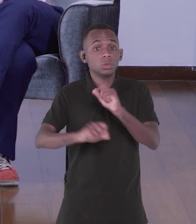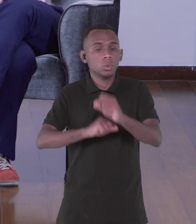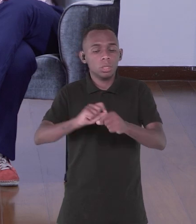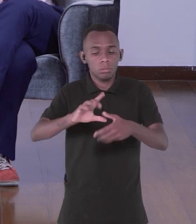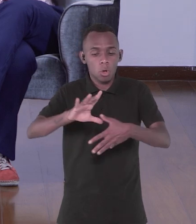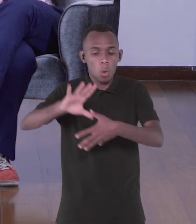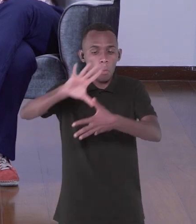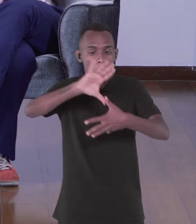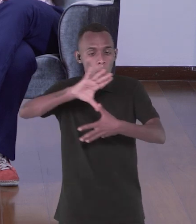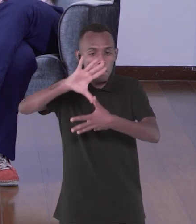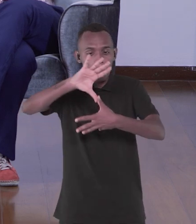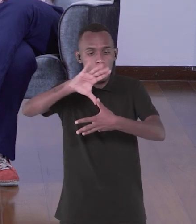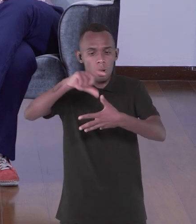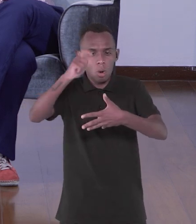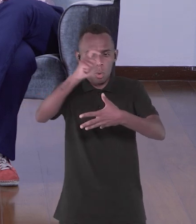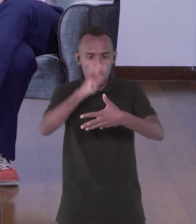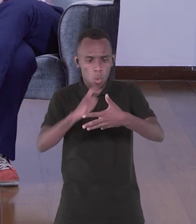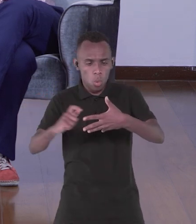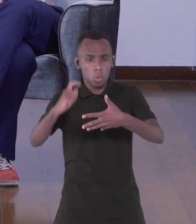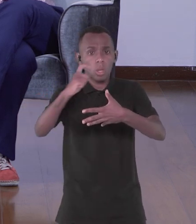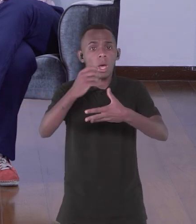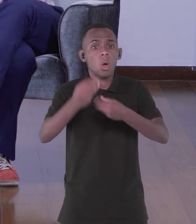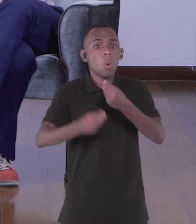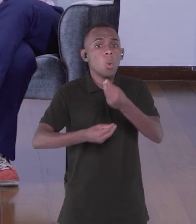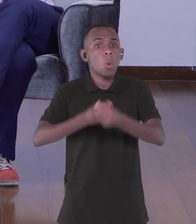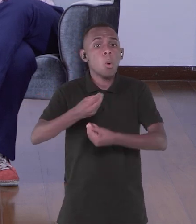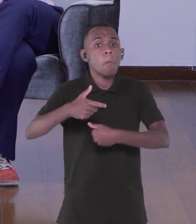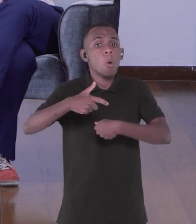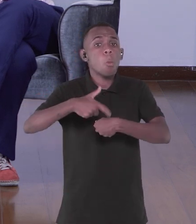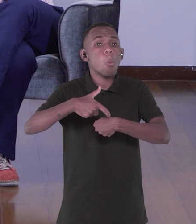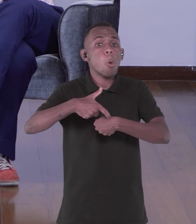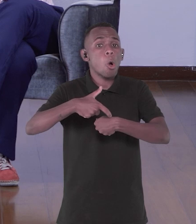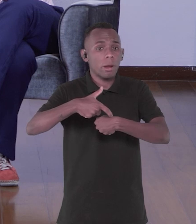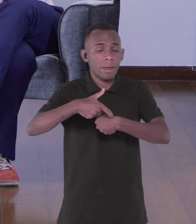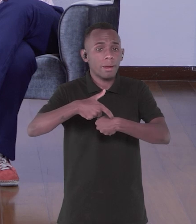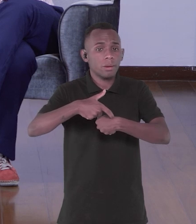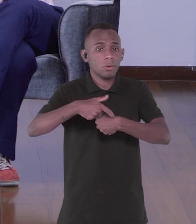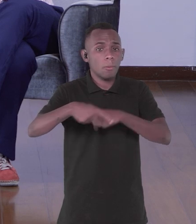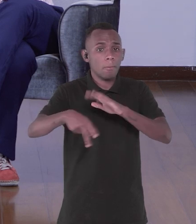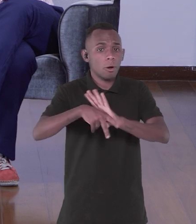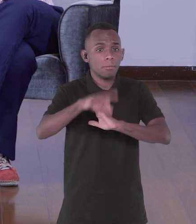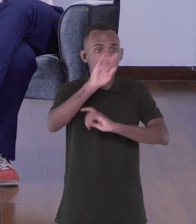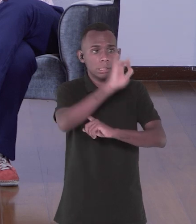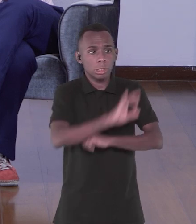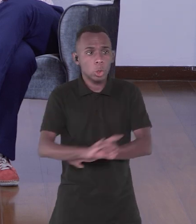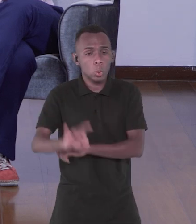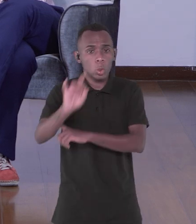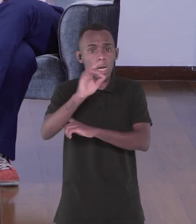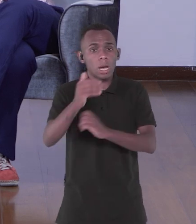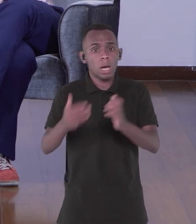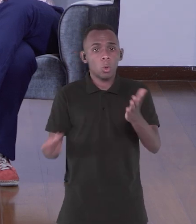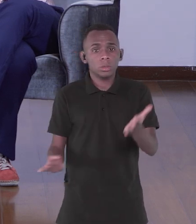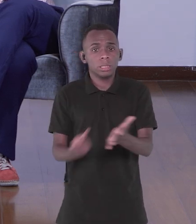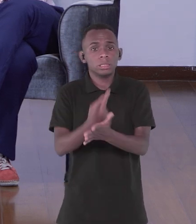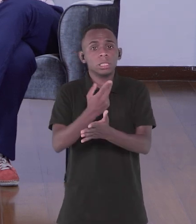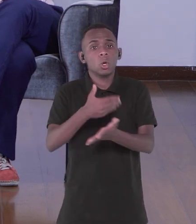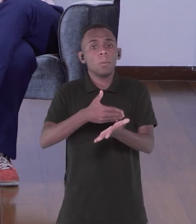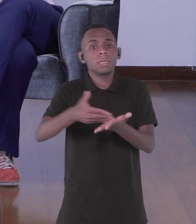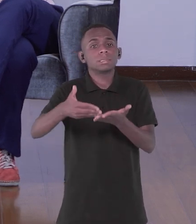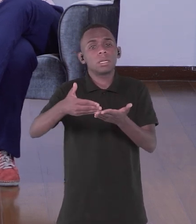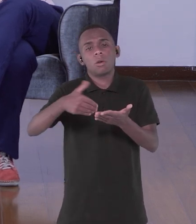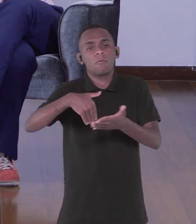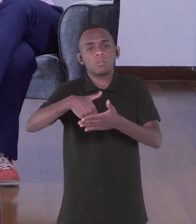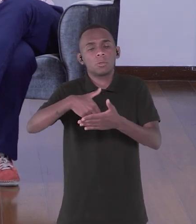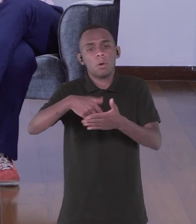que horário o jogo do Barcelona vai acontecer em cada fuso horário. Então, se você estiver em Kuala